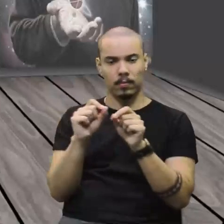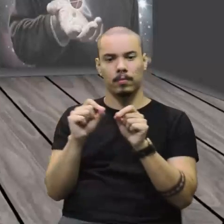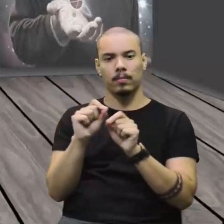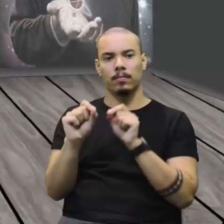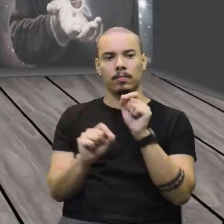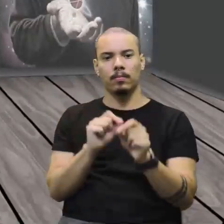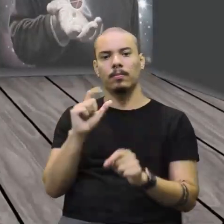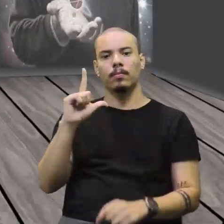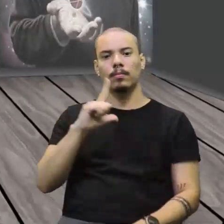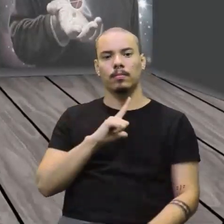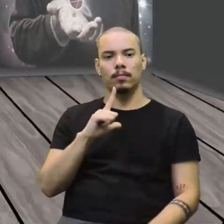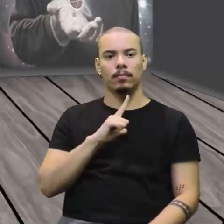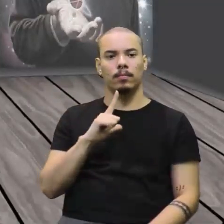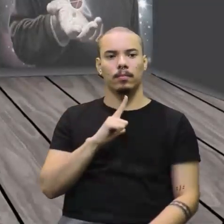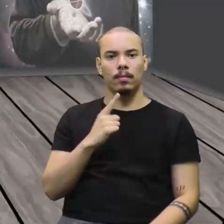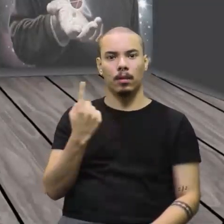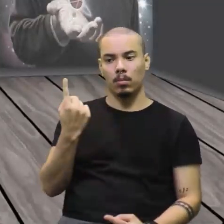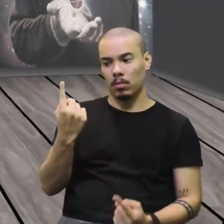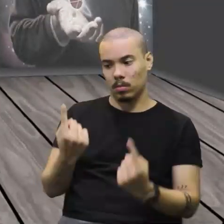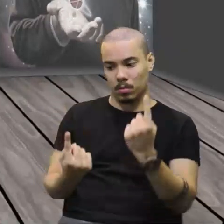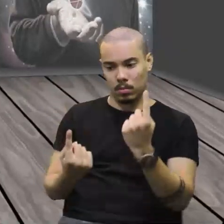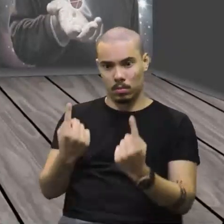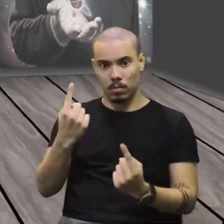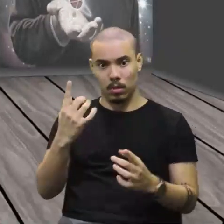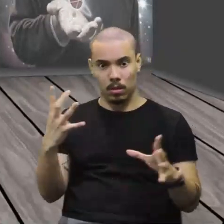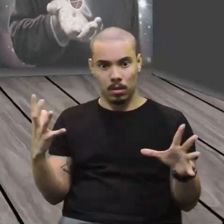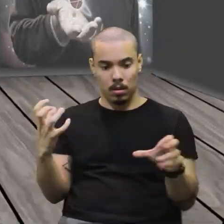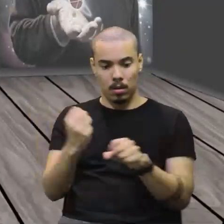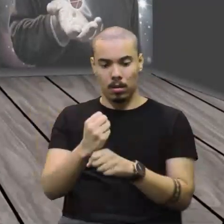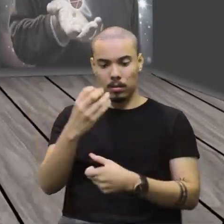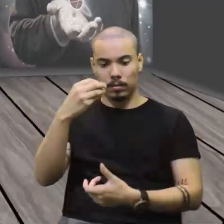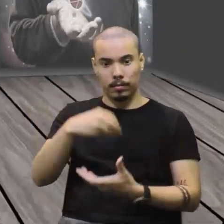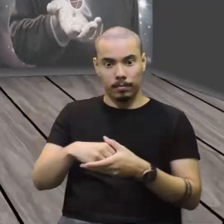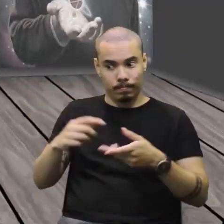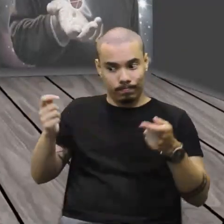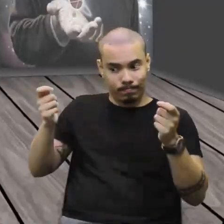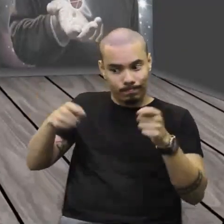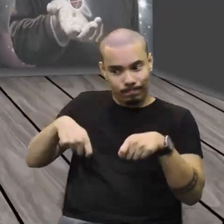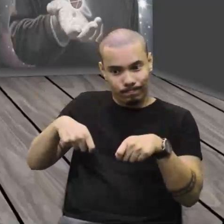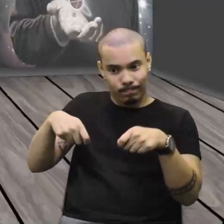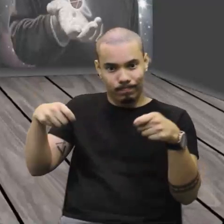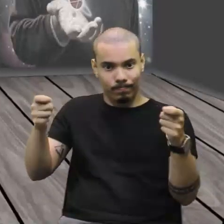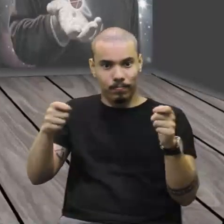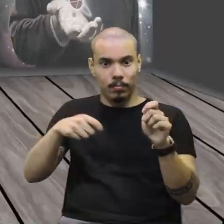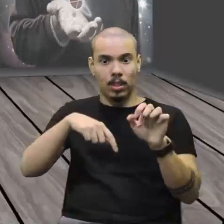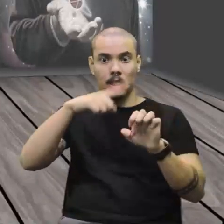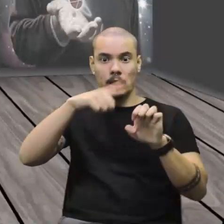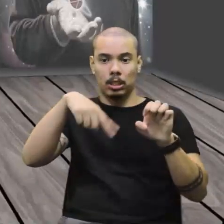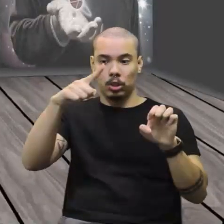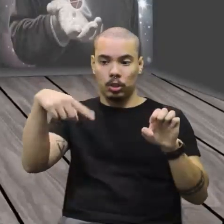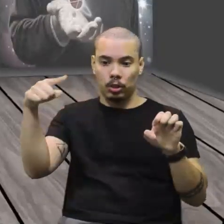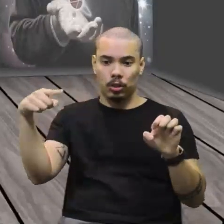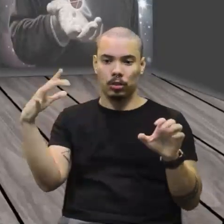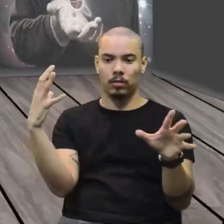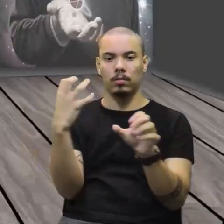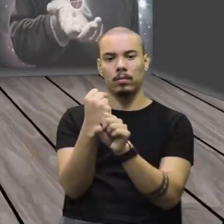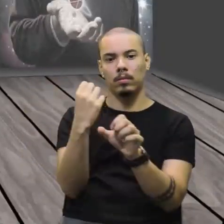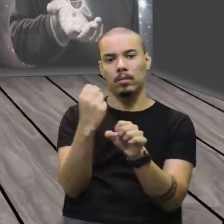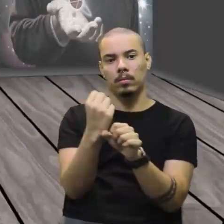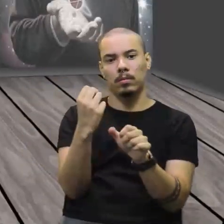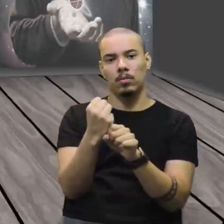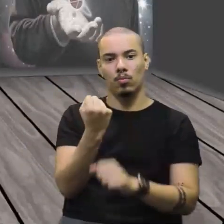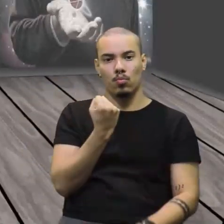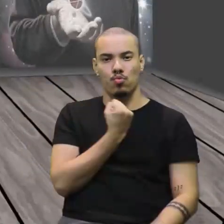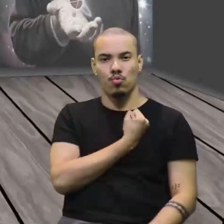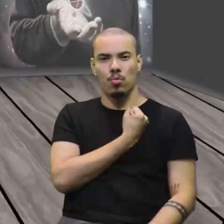geralmente é feito com probabilidade. É um cálculo dentro da probabilidade estatística. Cálculos feitos com